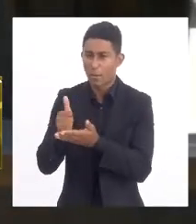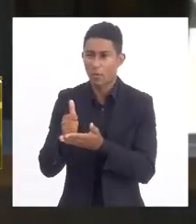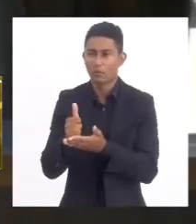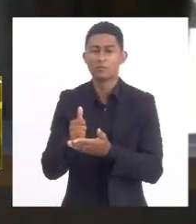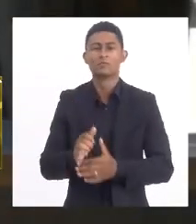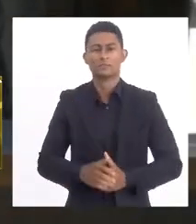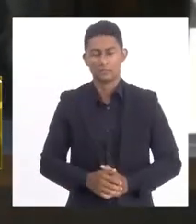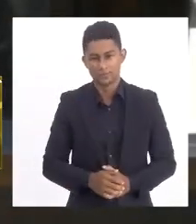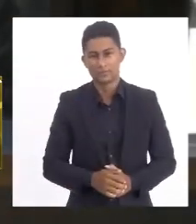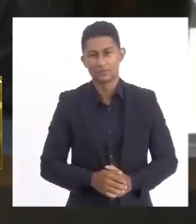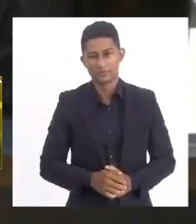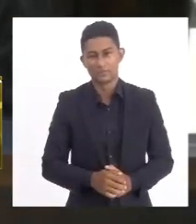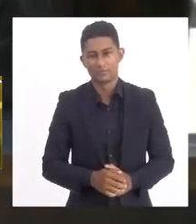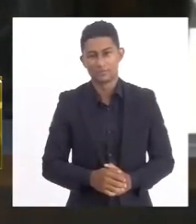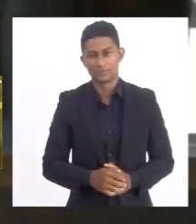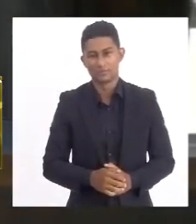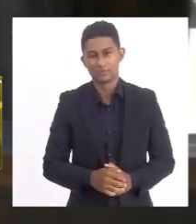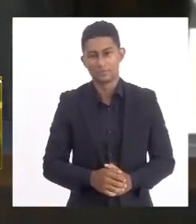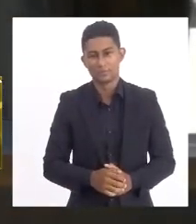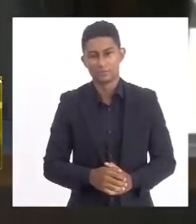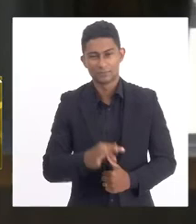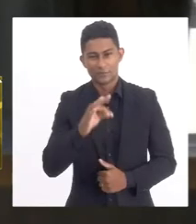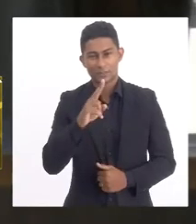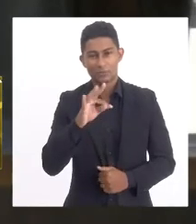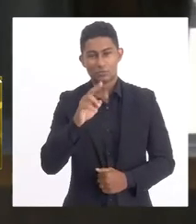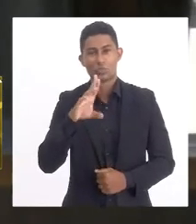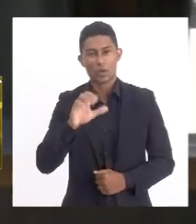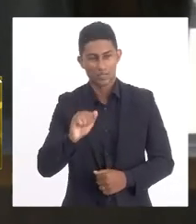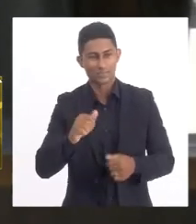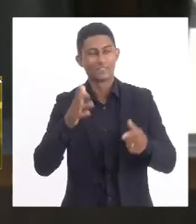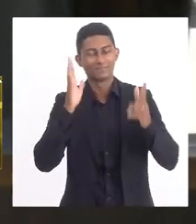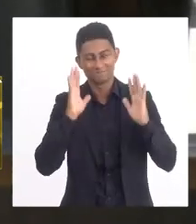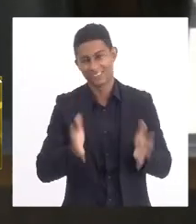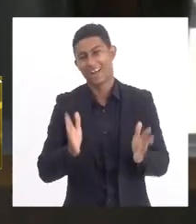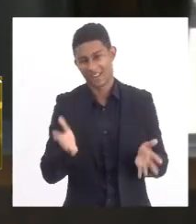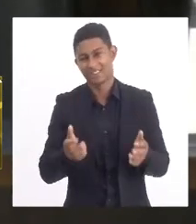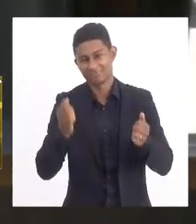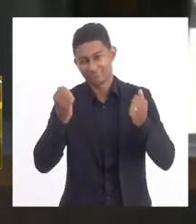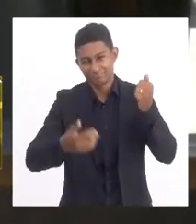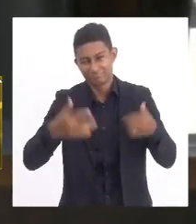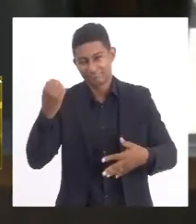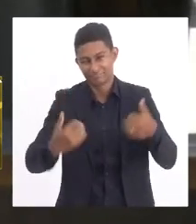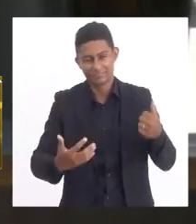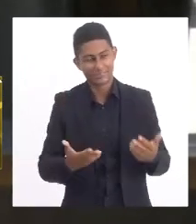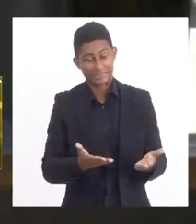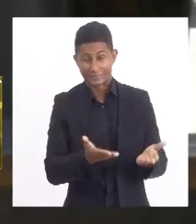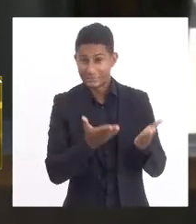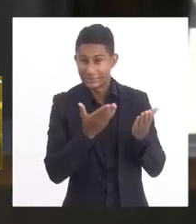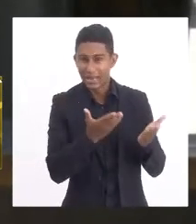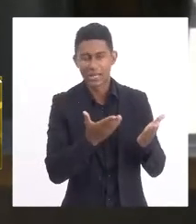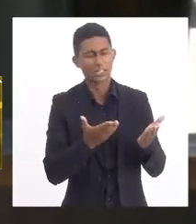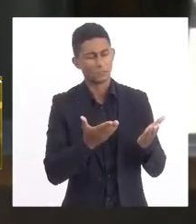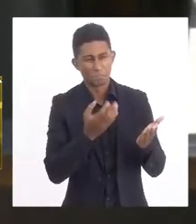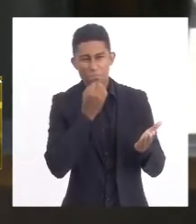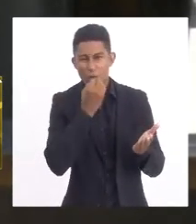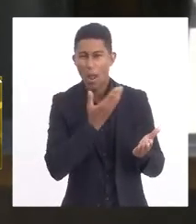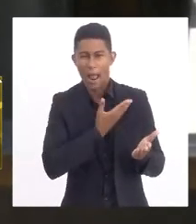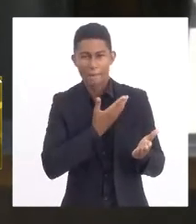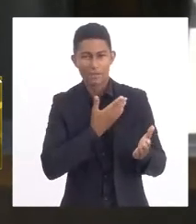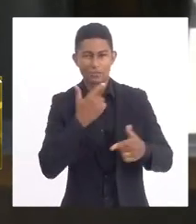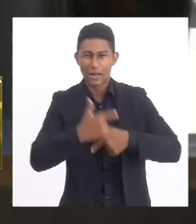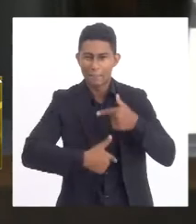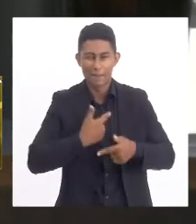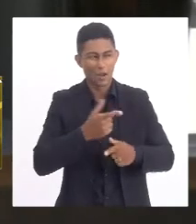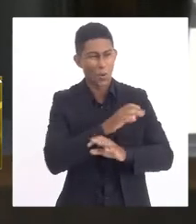abertas para o senhor e tu tu que eu já falei tudo que é um grande parceiro que está fazendo essa nem trabalho aqui no Rio de Janeiro ele